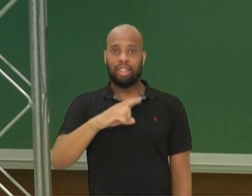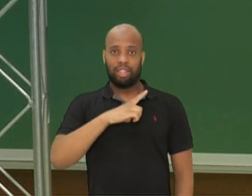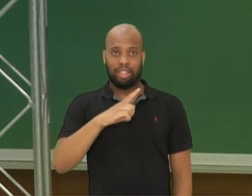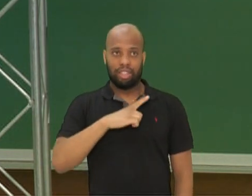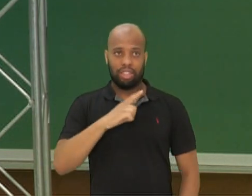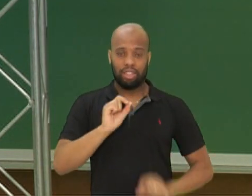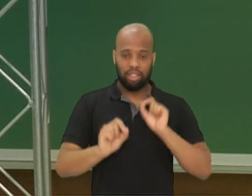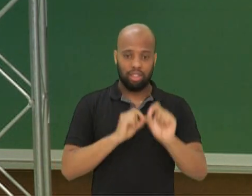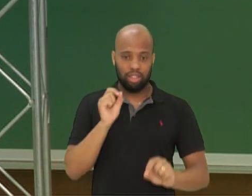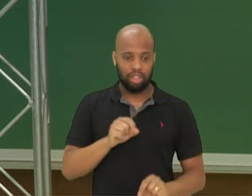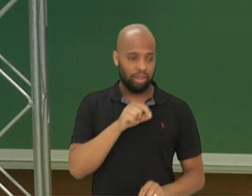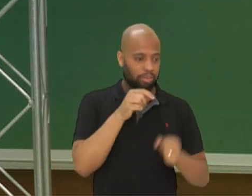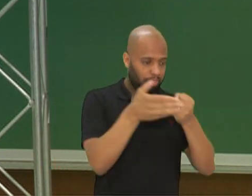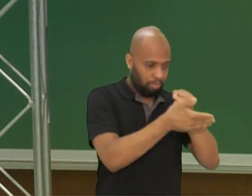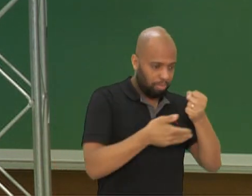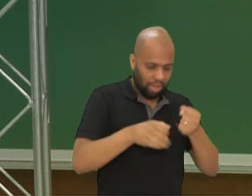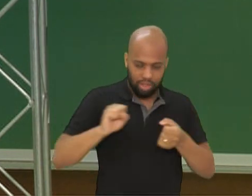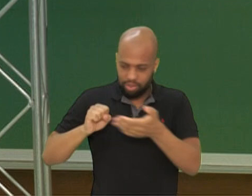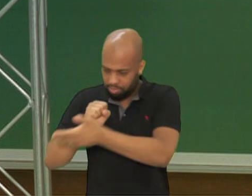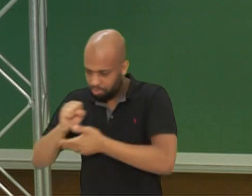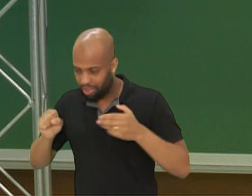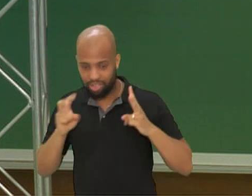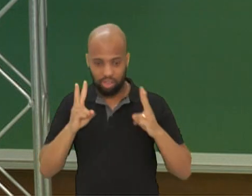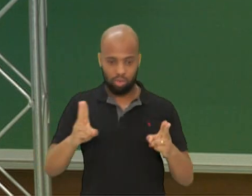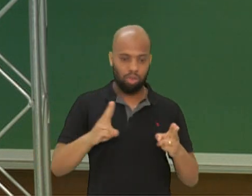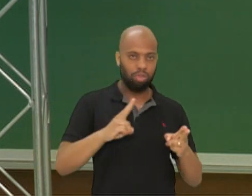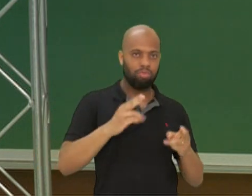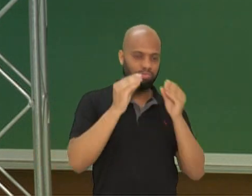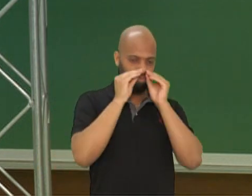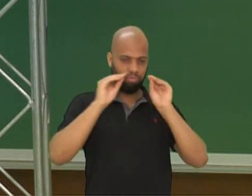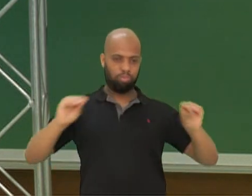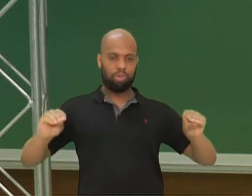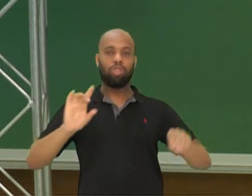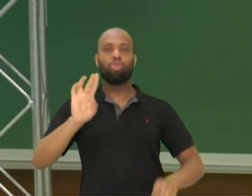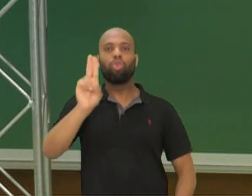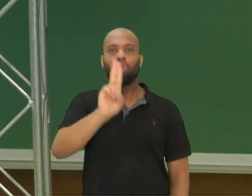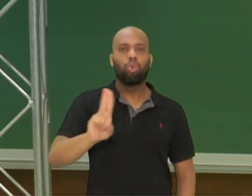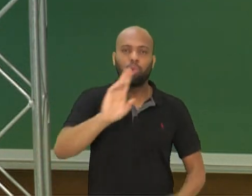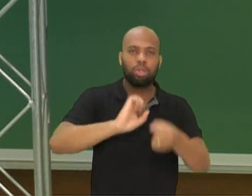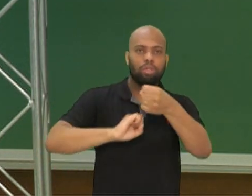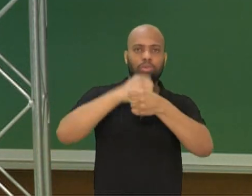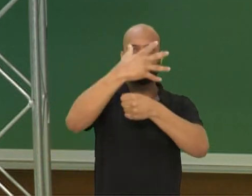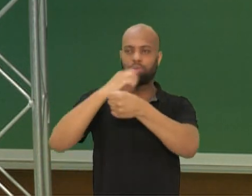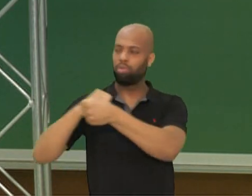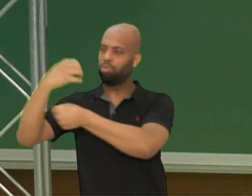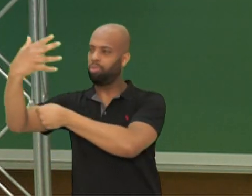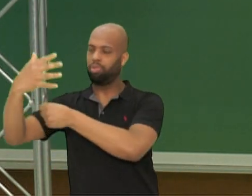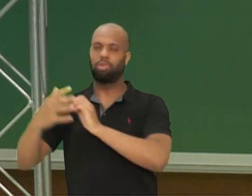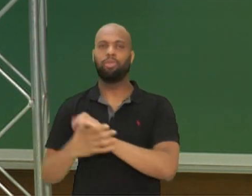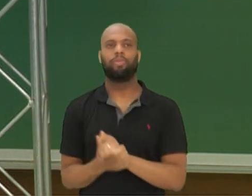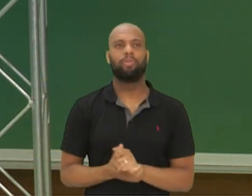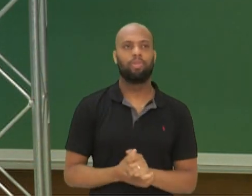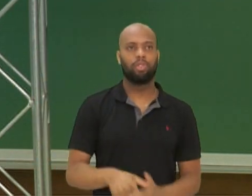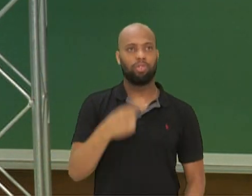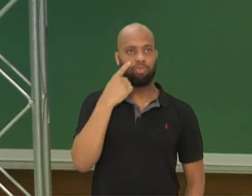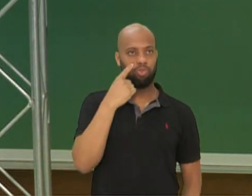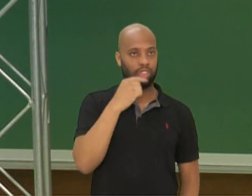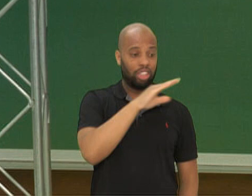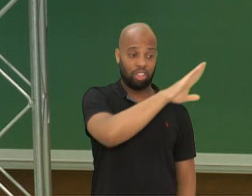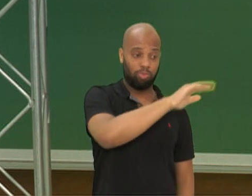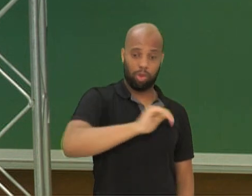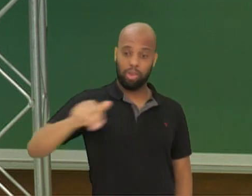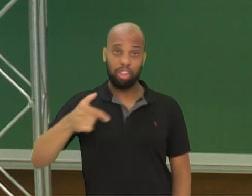Resposta do exercício. Espero que você tenha acertado, né? Observa a solução, escreve com calma. É assim que a